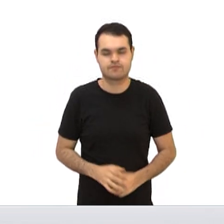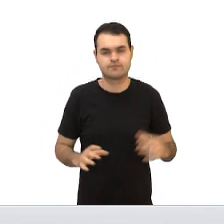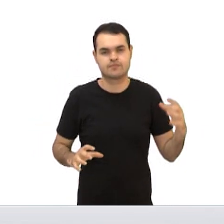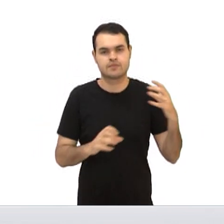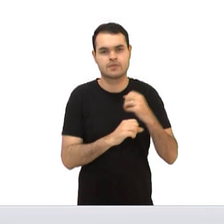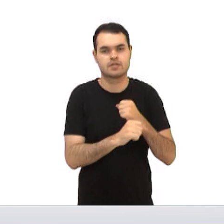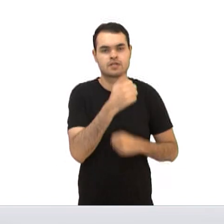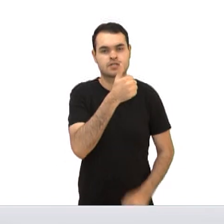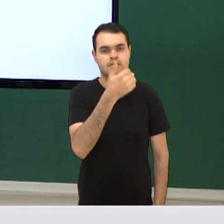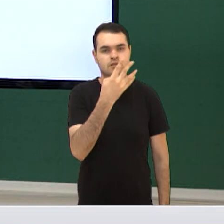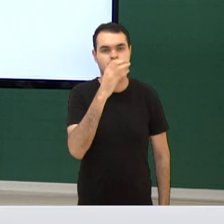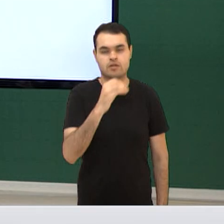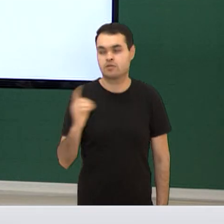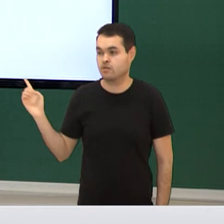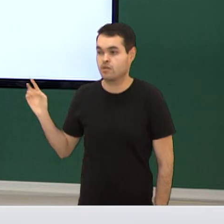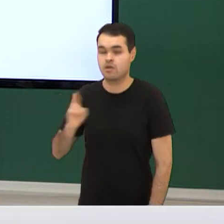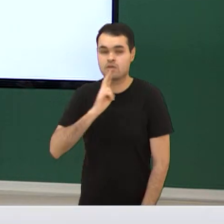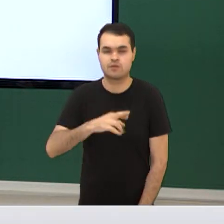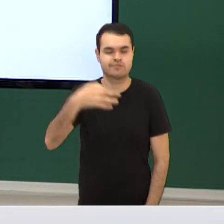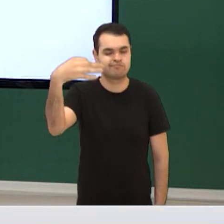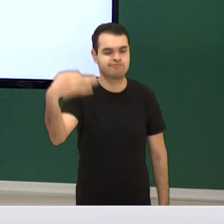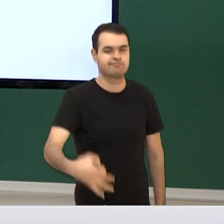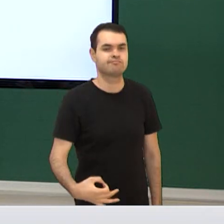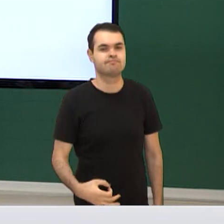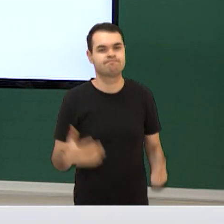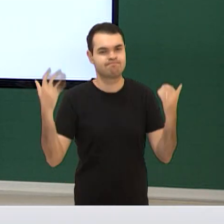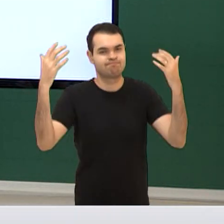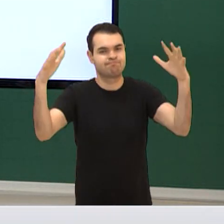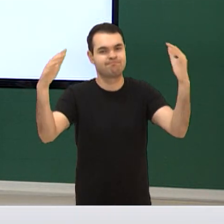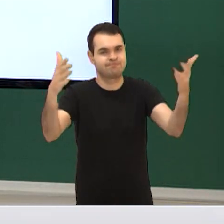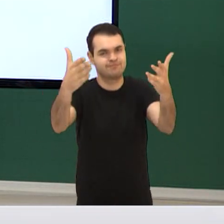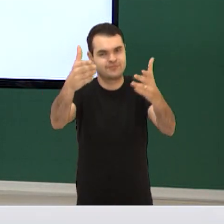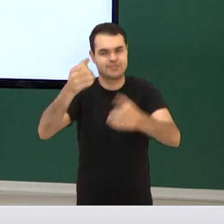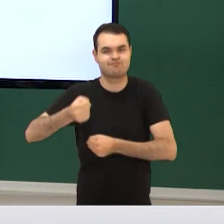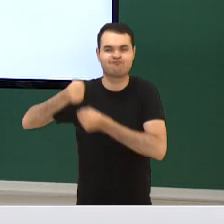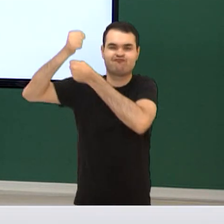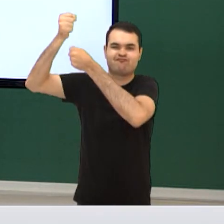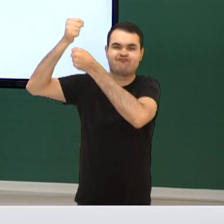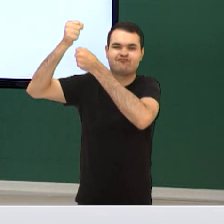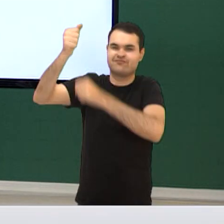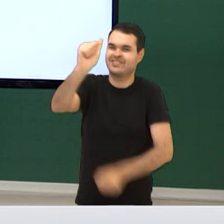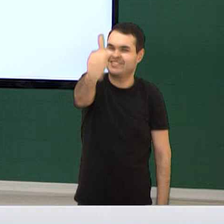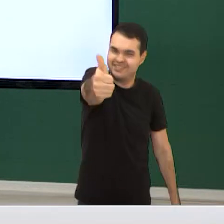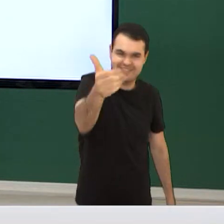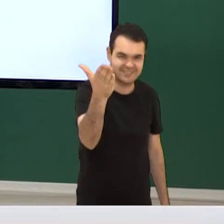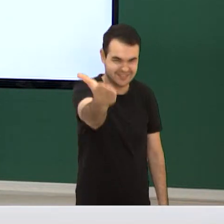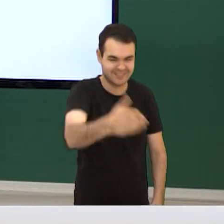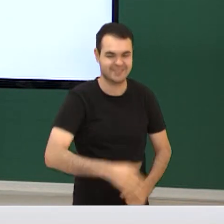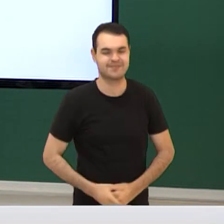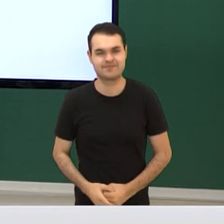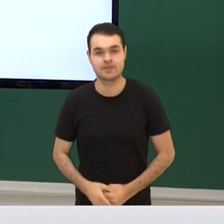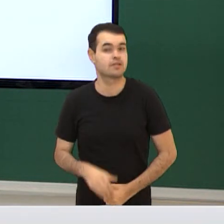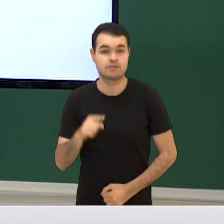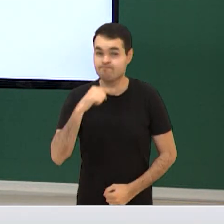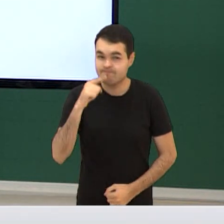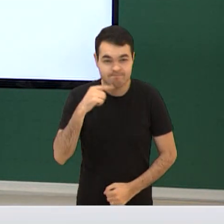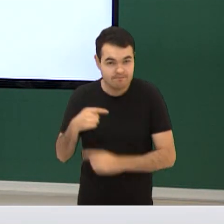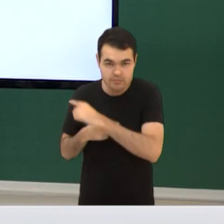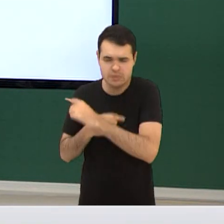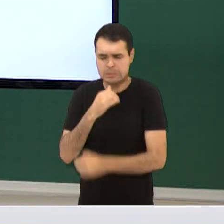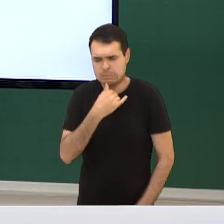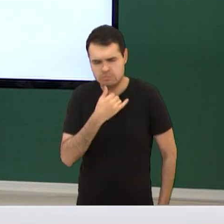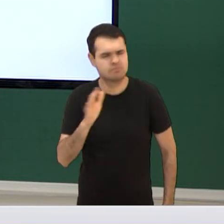isso? Ele usou a palavra aumento. Aumento significa que vai ultrapassar o valor que já se tem. E